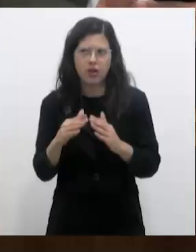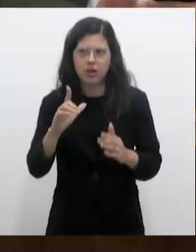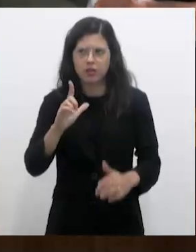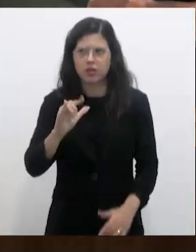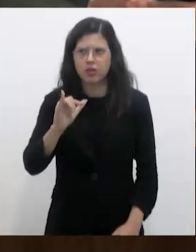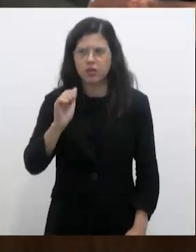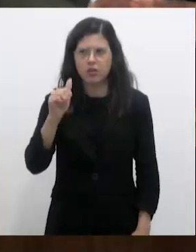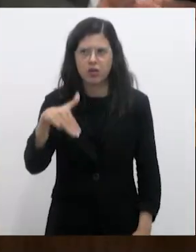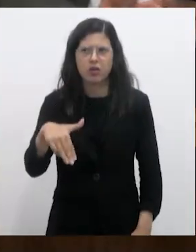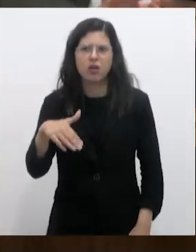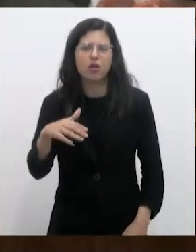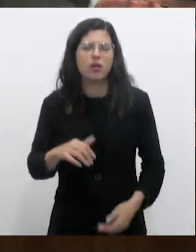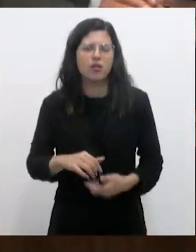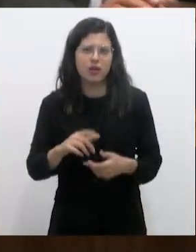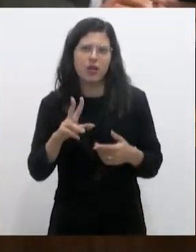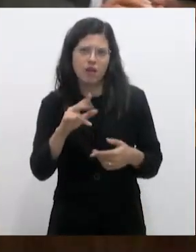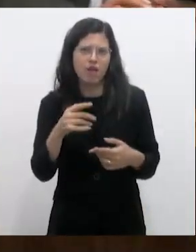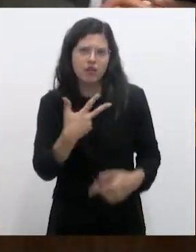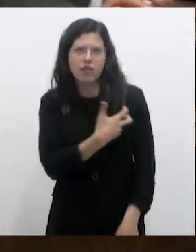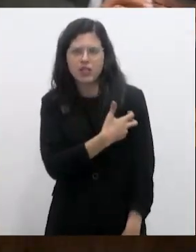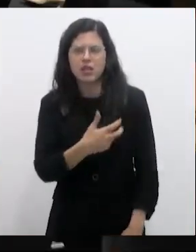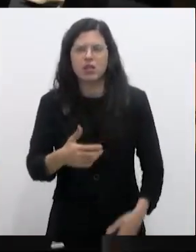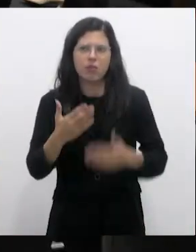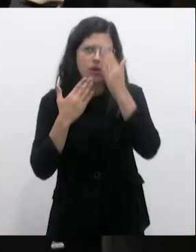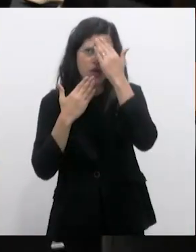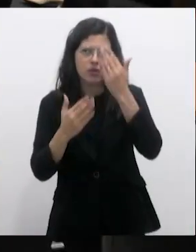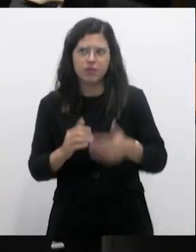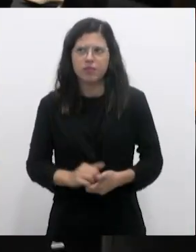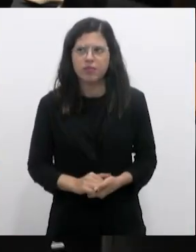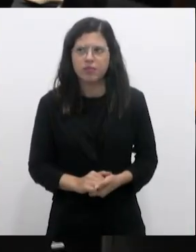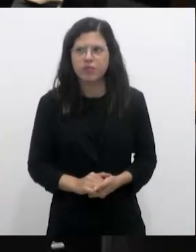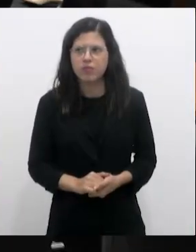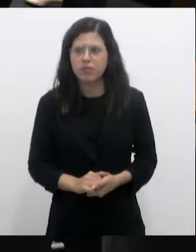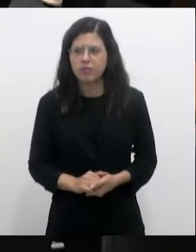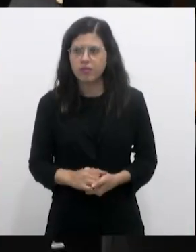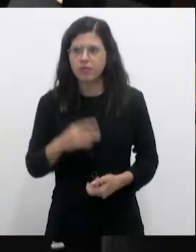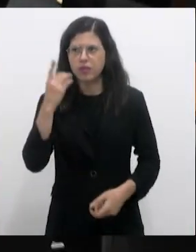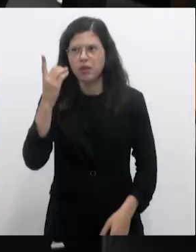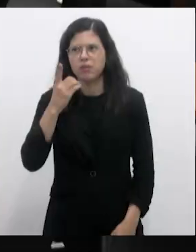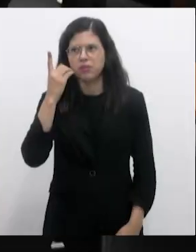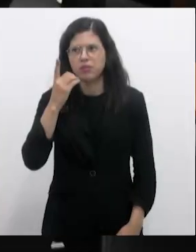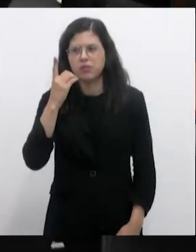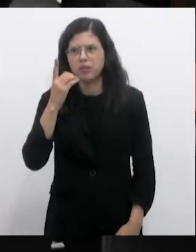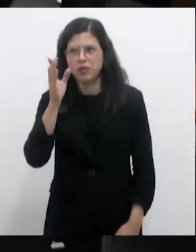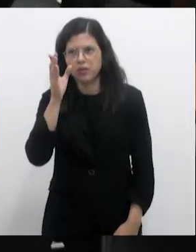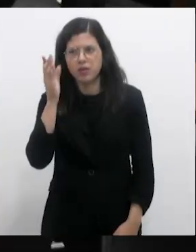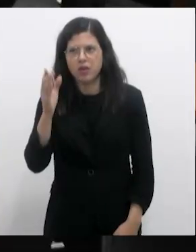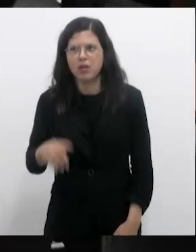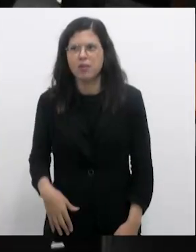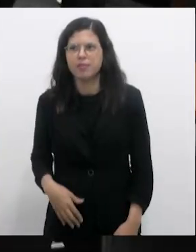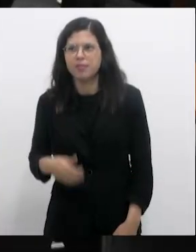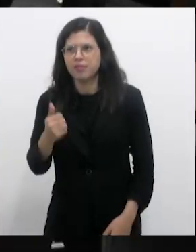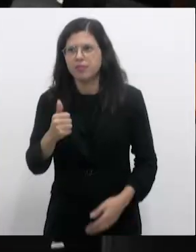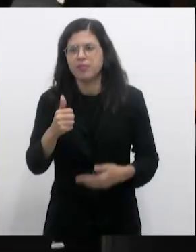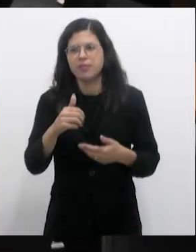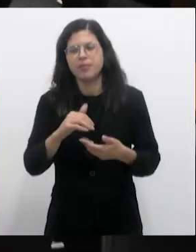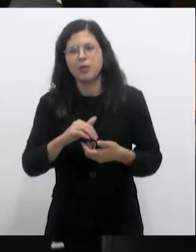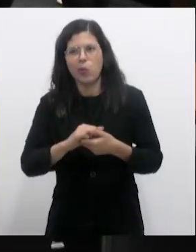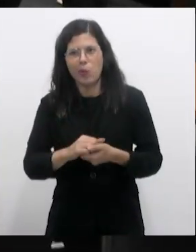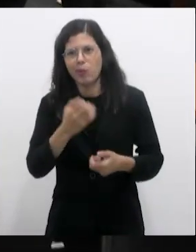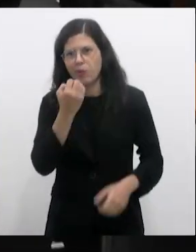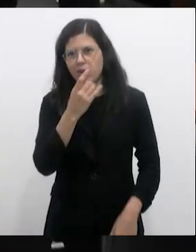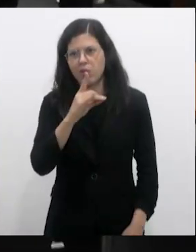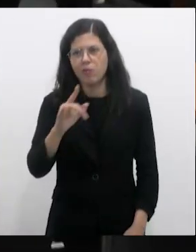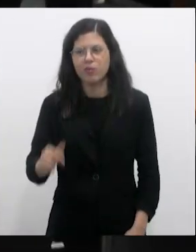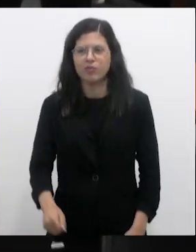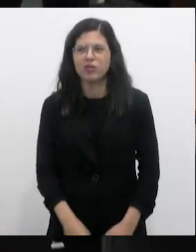estar fazendo uso desse medicamento. Obrigado. Pela ordem, presidente. Deputada. Em primeiro lugar, saudar Vossa Excelência com bom dia. Bom